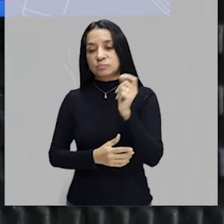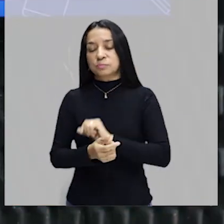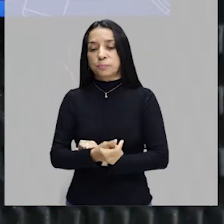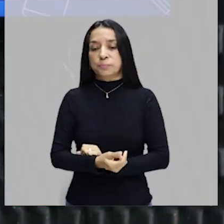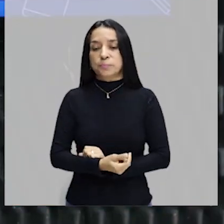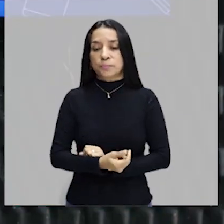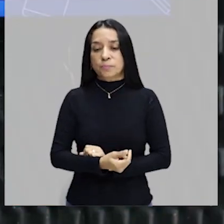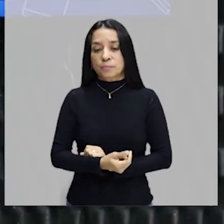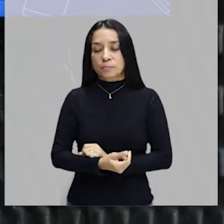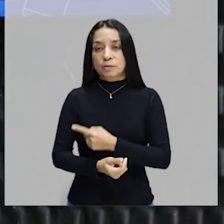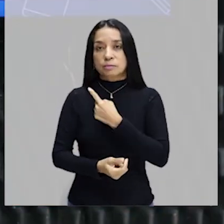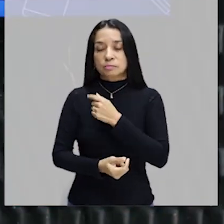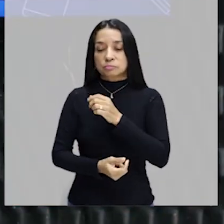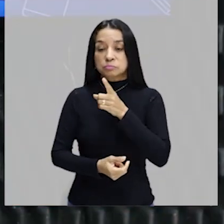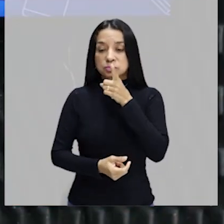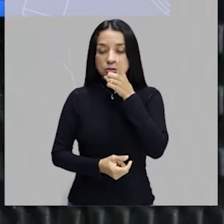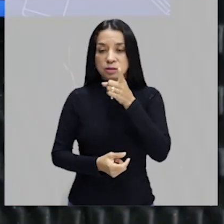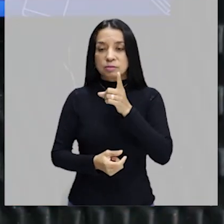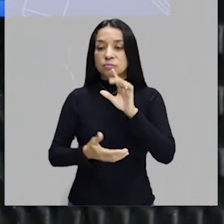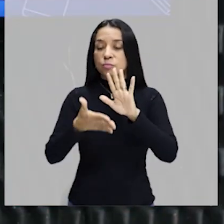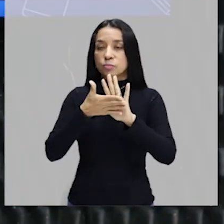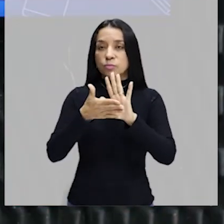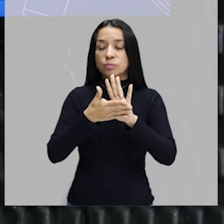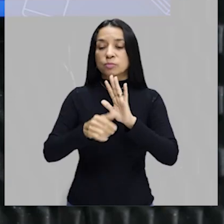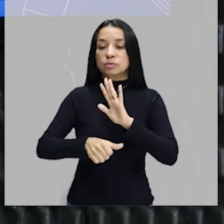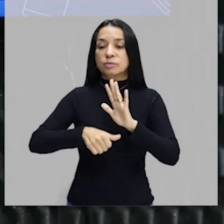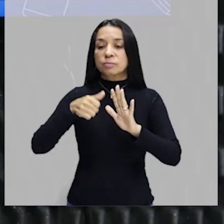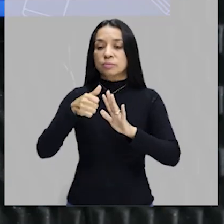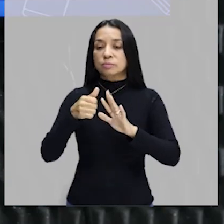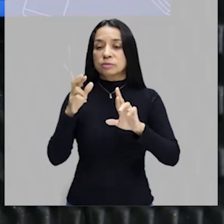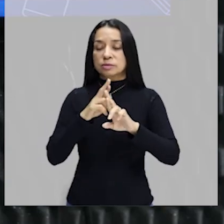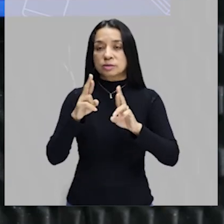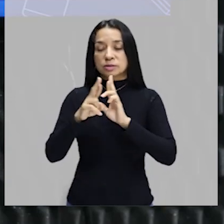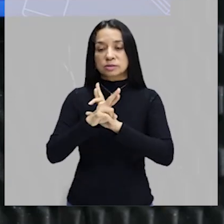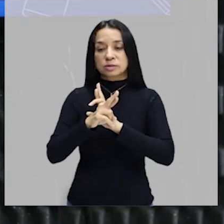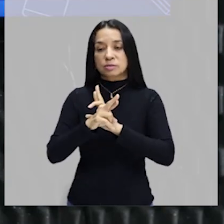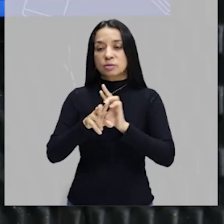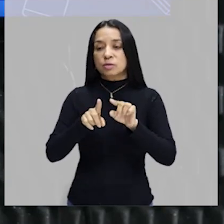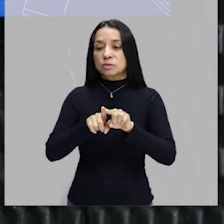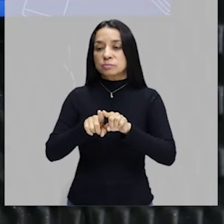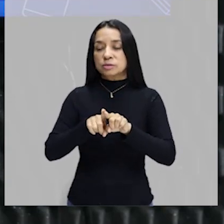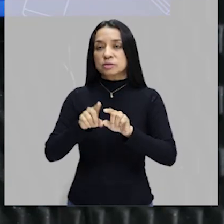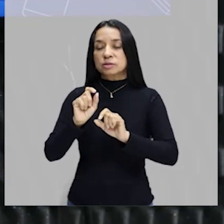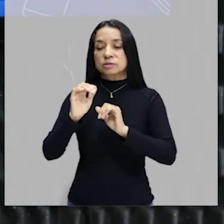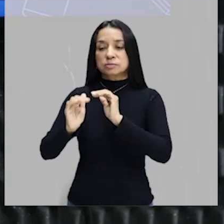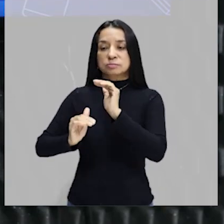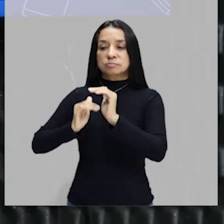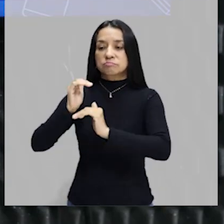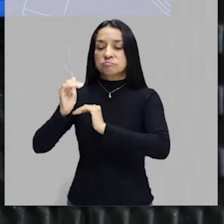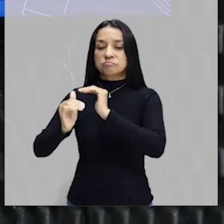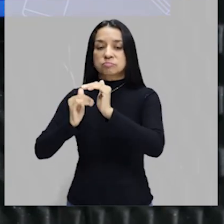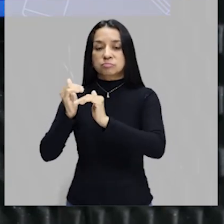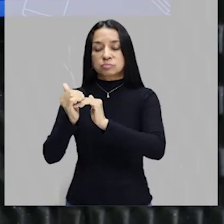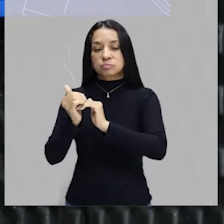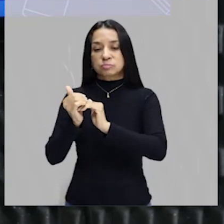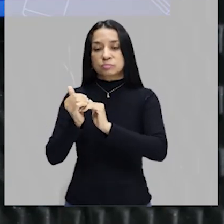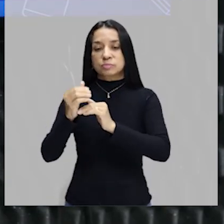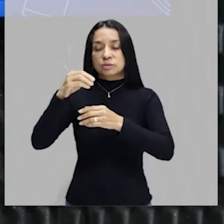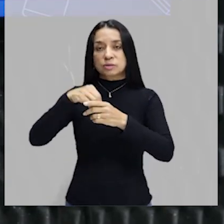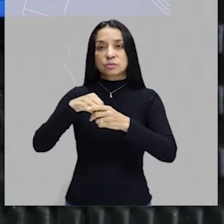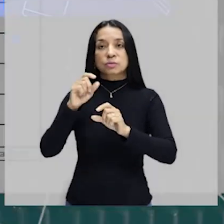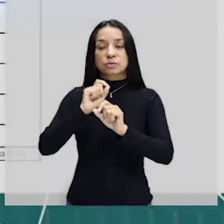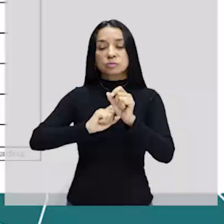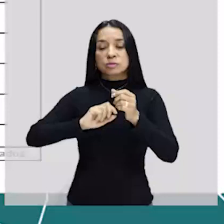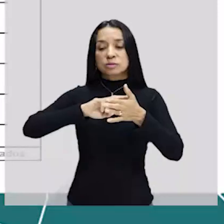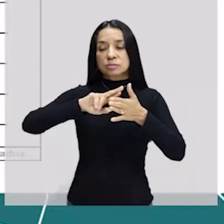propor a nossa relação de parentesco evolutivo com os grandes macacos, incluindo definitivamente a espécie humana no